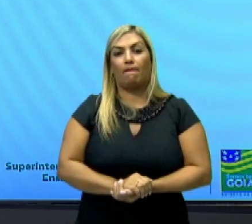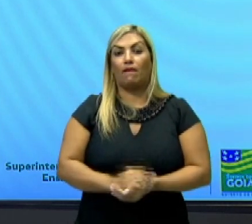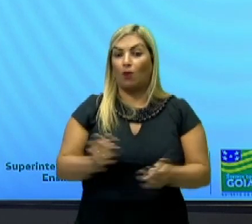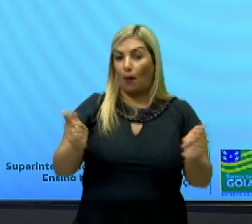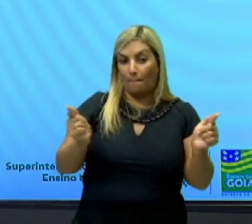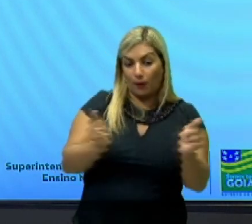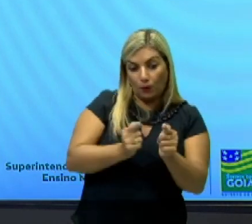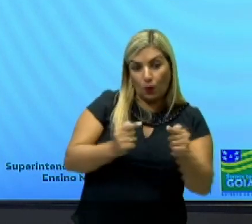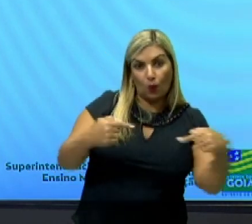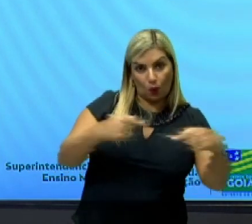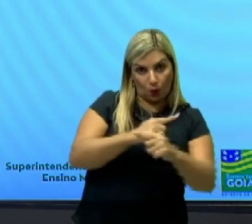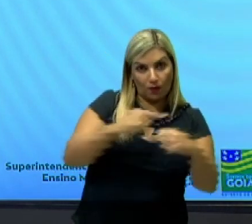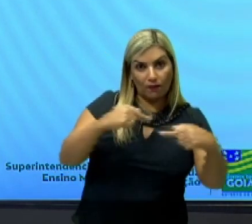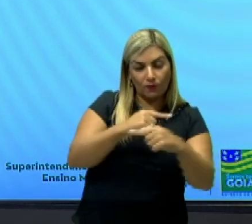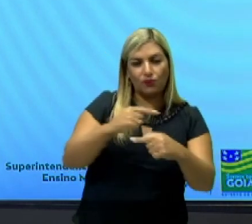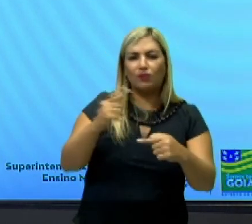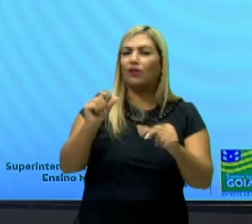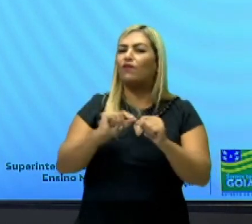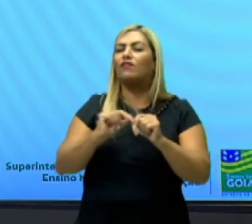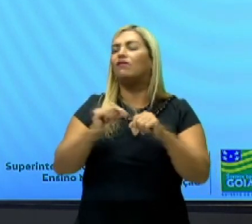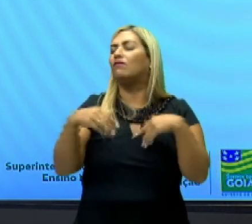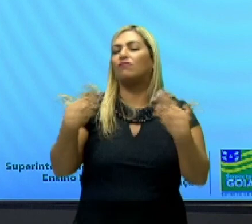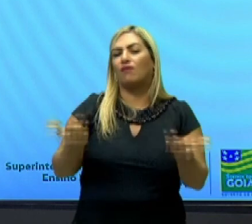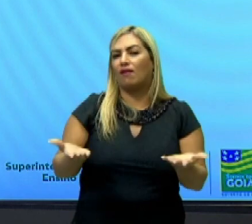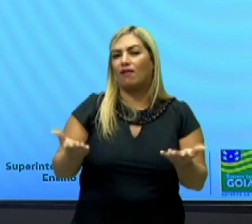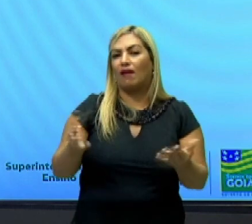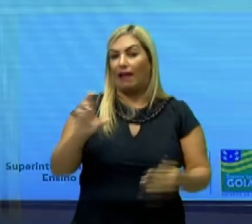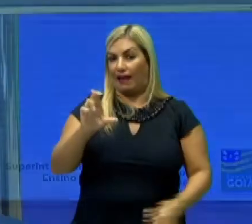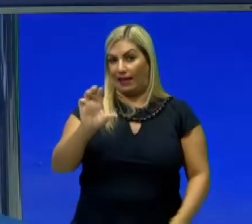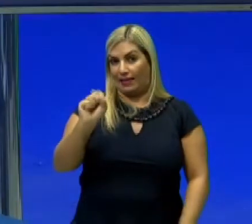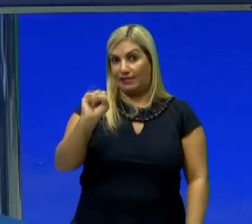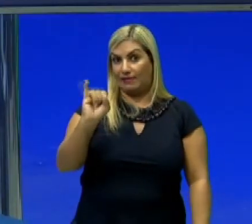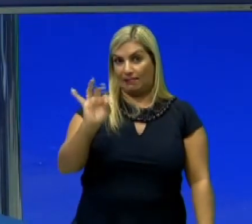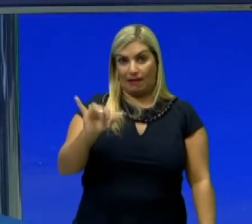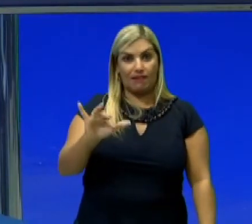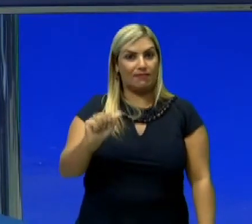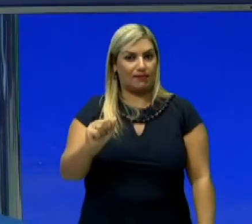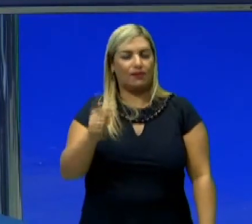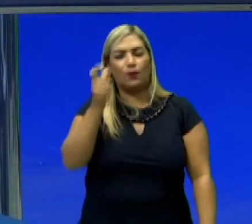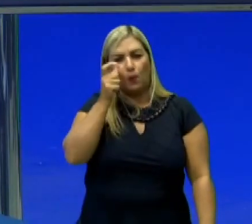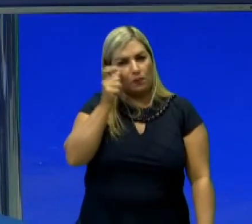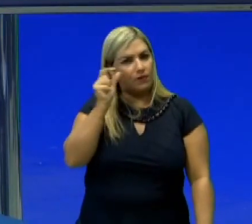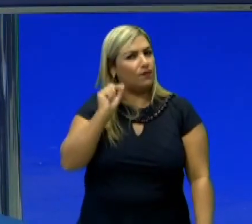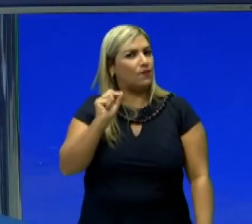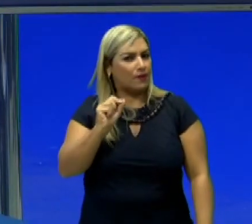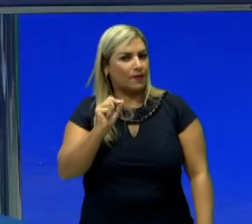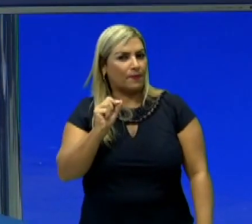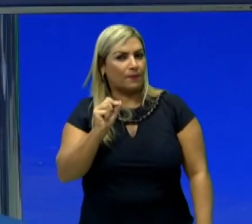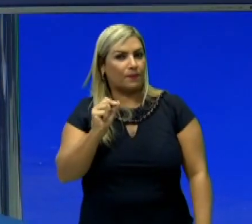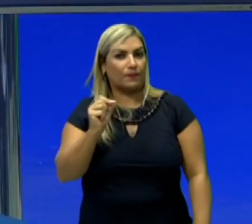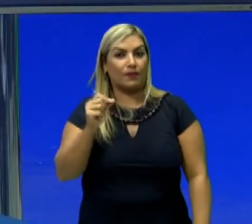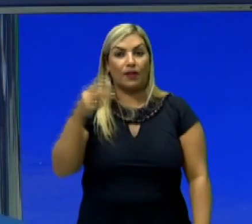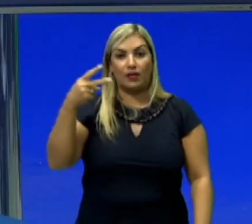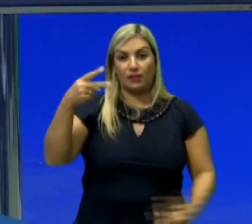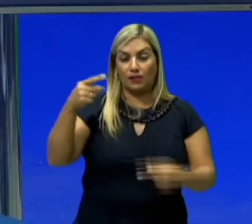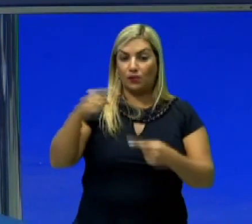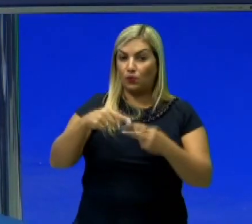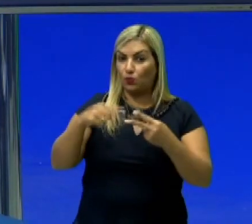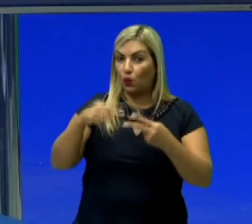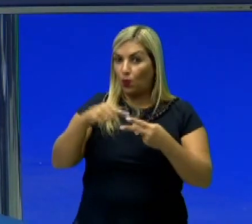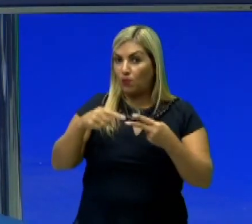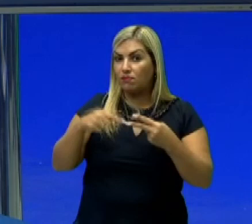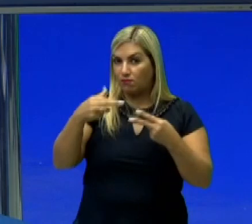menor corrente, o que vai ter que acontecer com a minha resistência? Eu tenho que observar o seguinte, esses dois caras